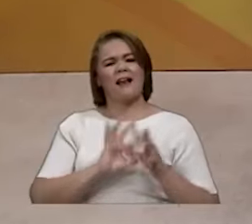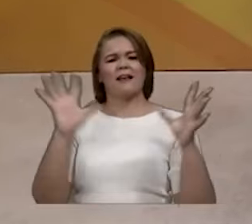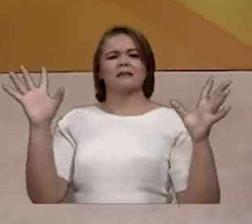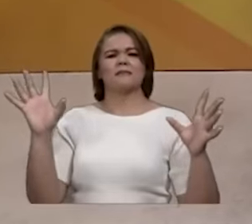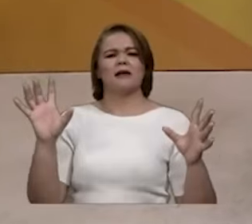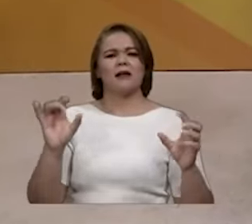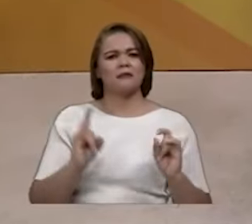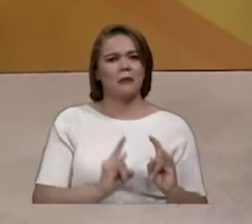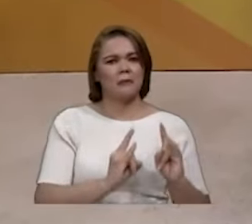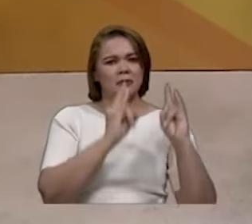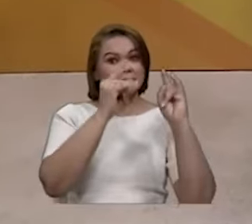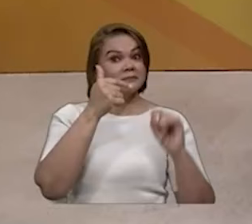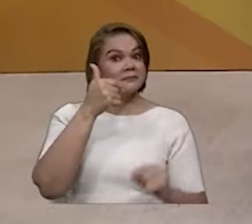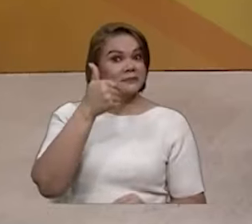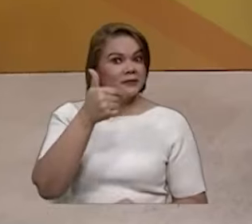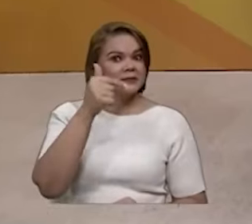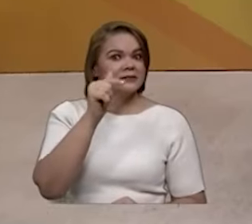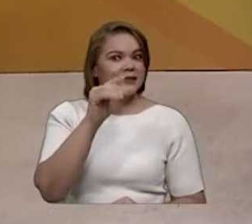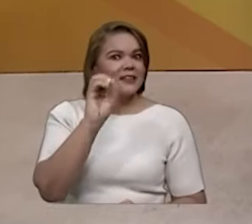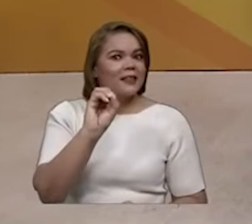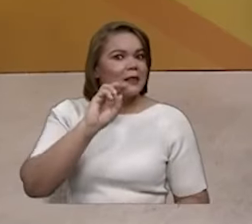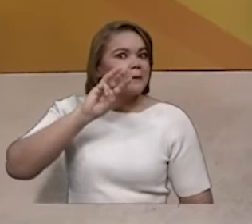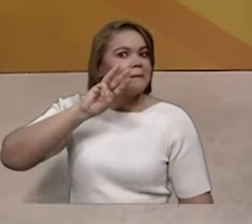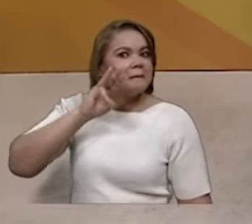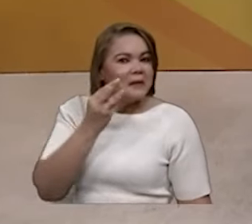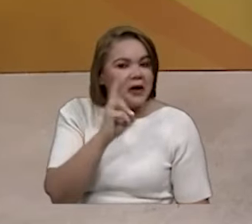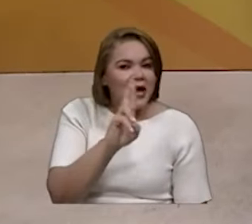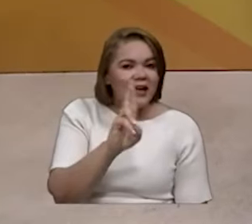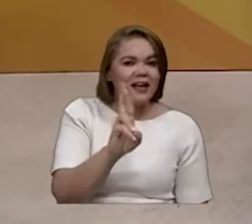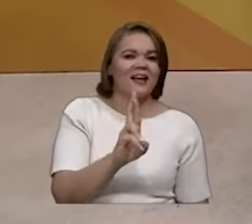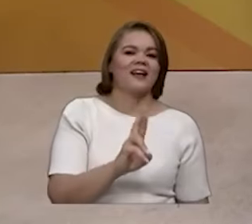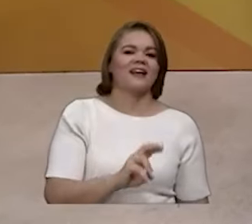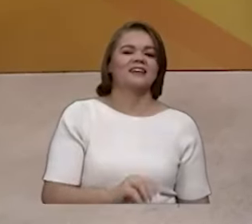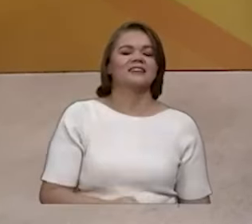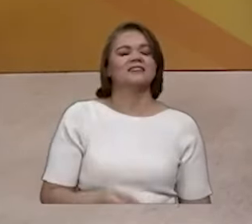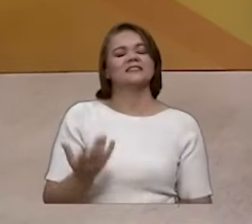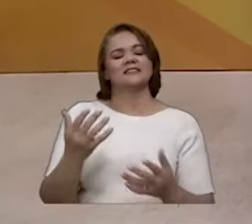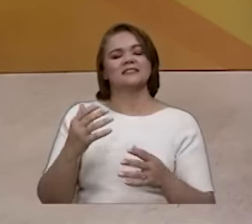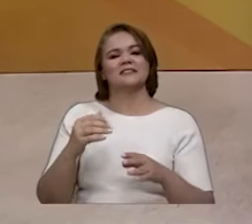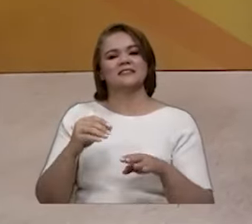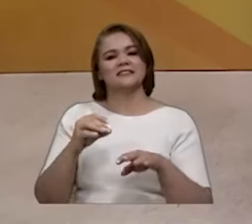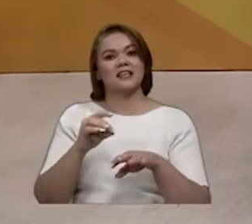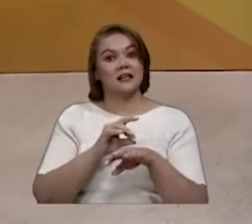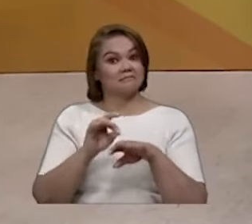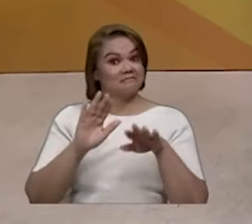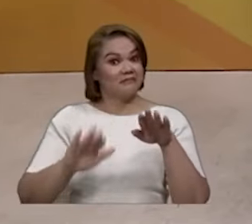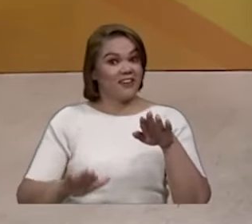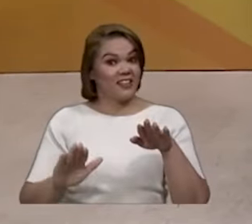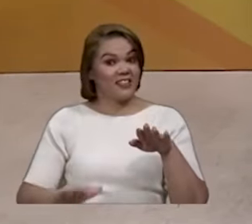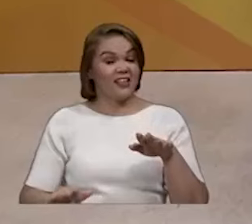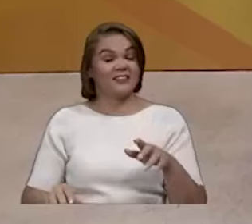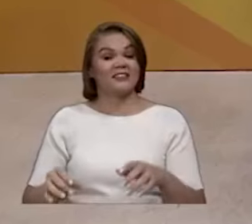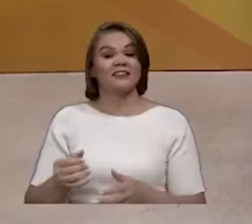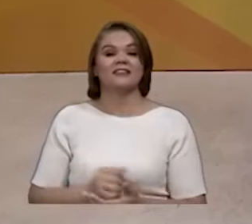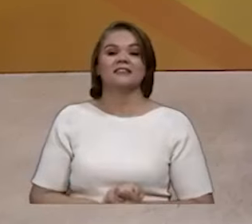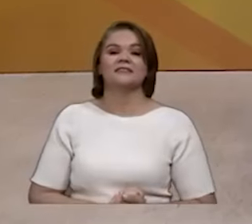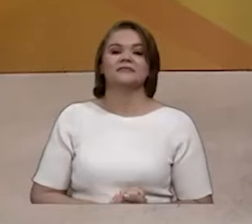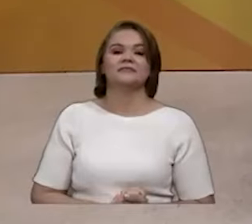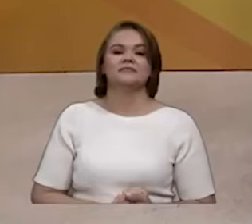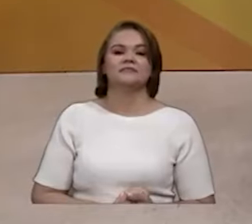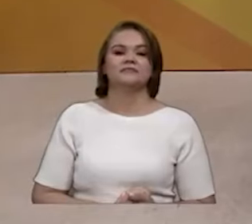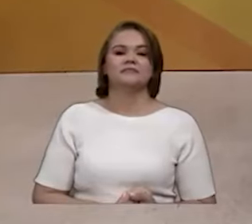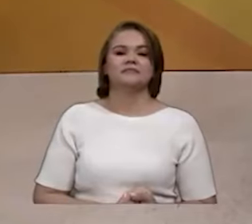170 mil reais. E eu tô aqui imaginando, tá vendo? E é Black Friday de verdade por aqui. Isso que eu digo que é Black Friday, né?